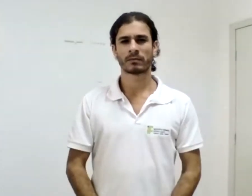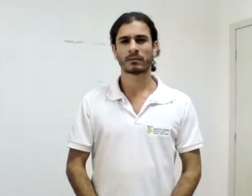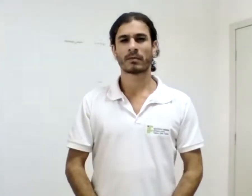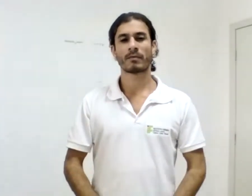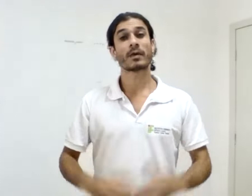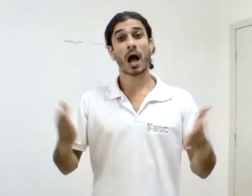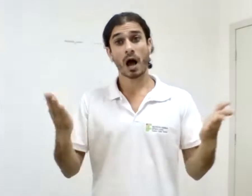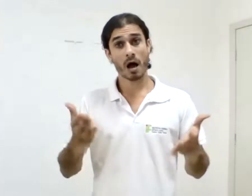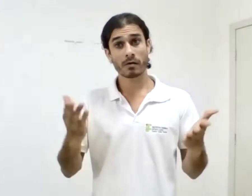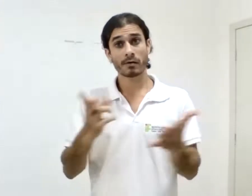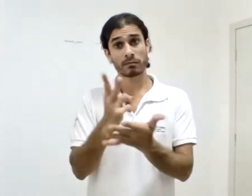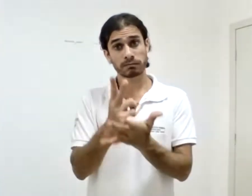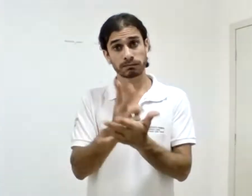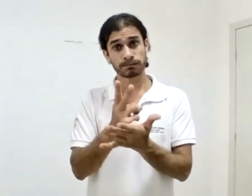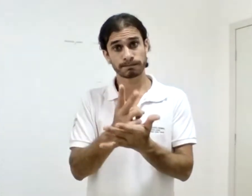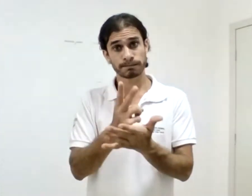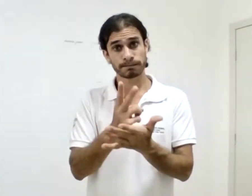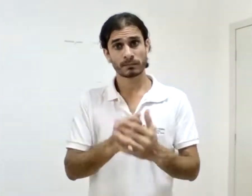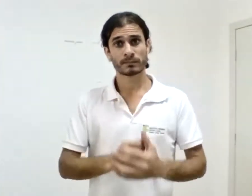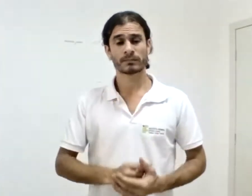tinha faltado a Astrid, que ela se